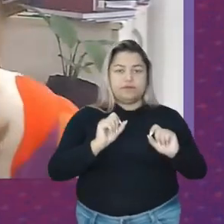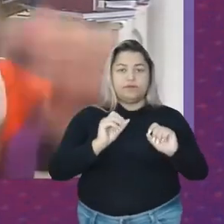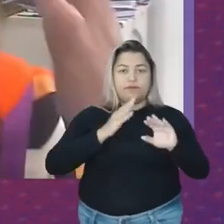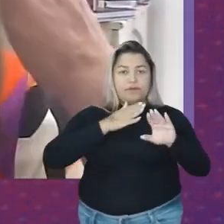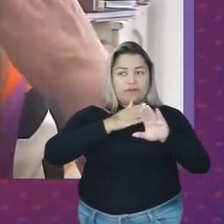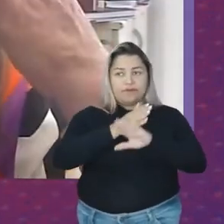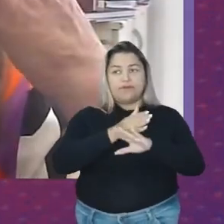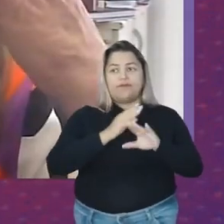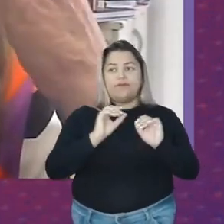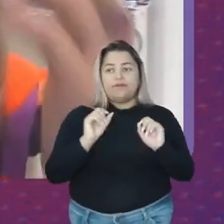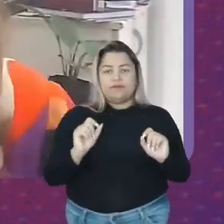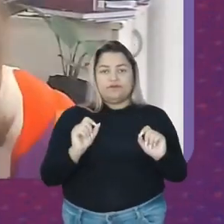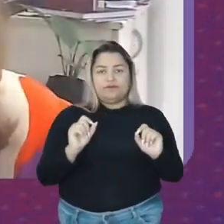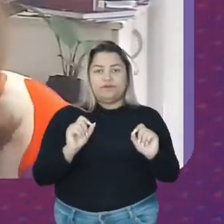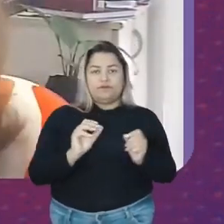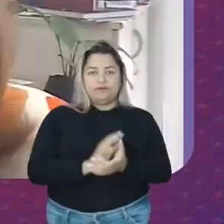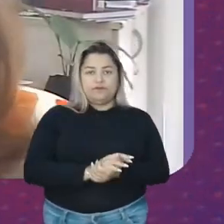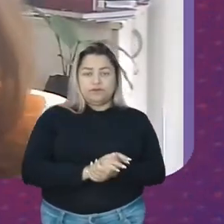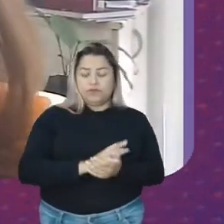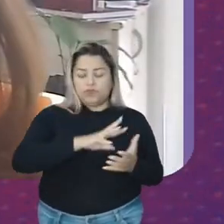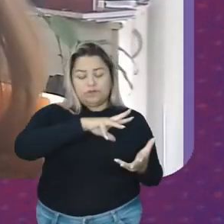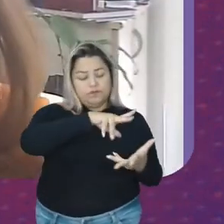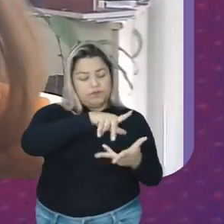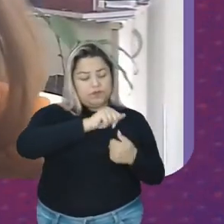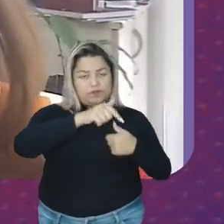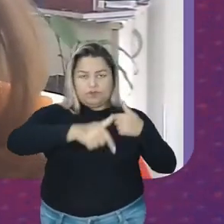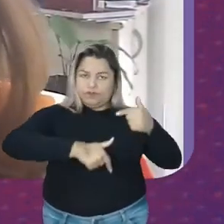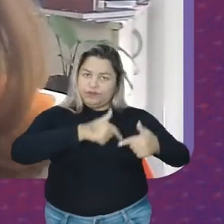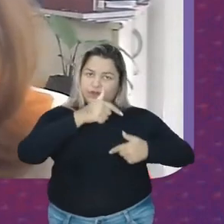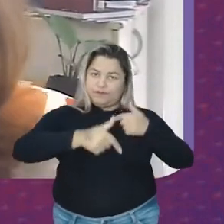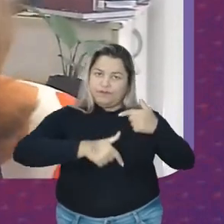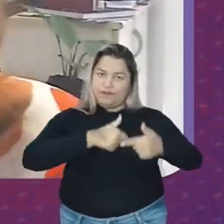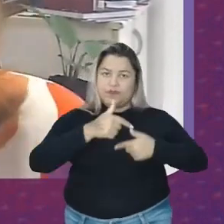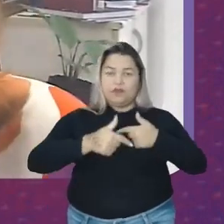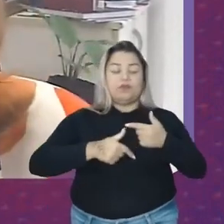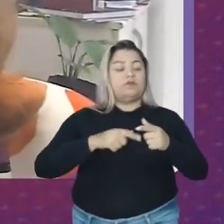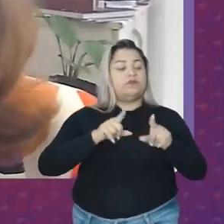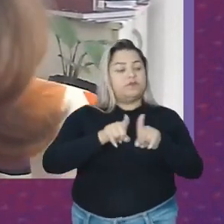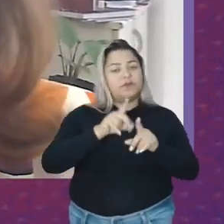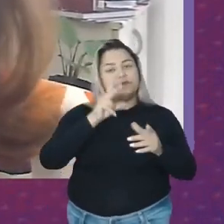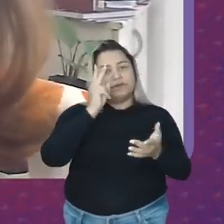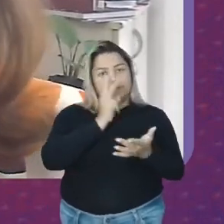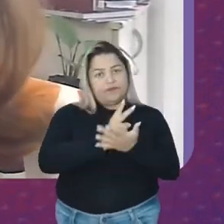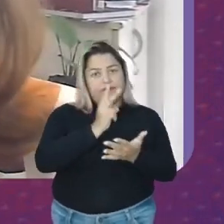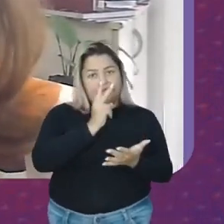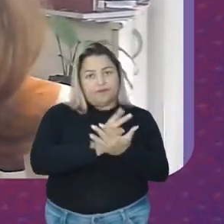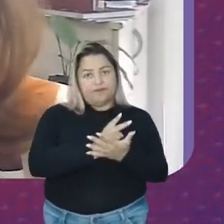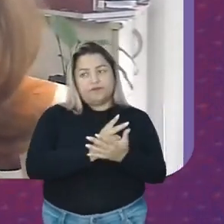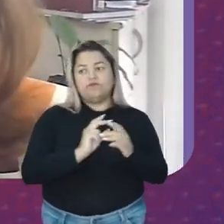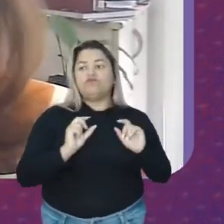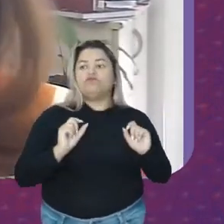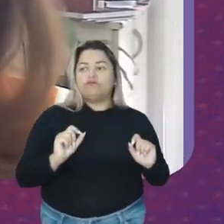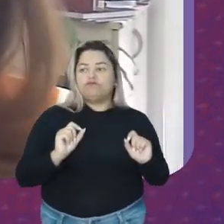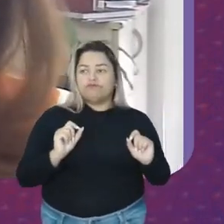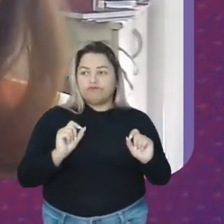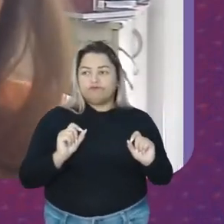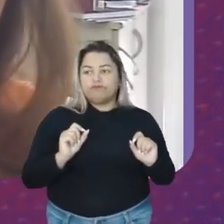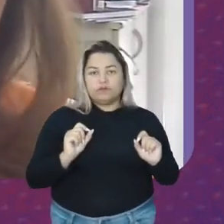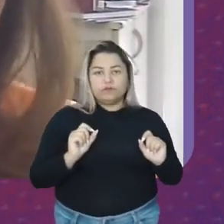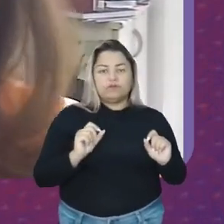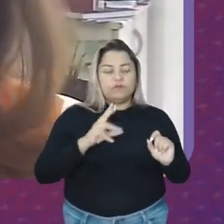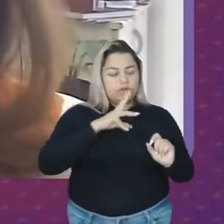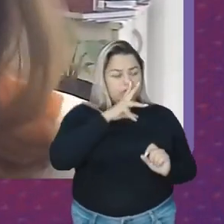participação do mundo do trabalho, e, ao mesmo tempo, isso vem com uma